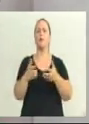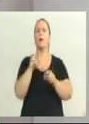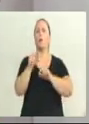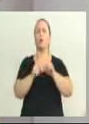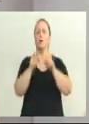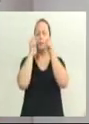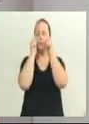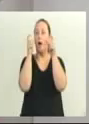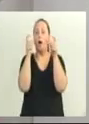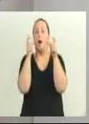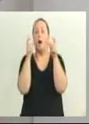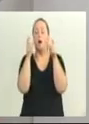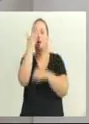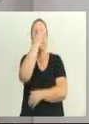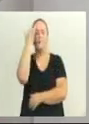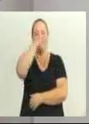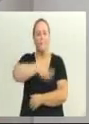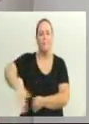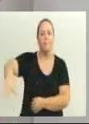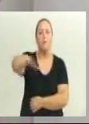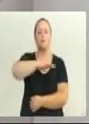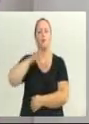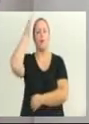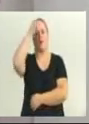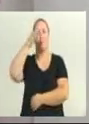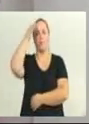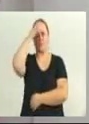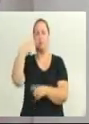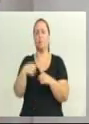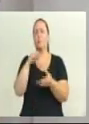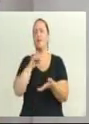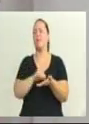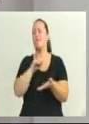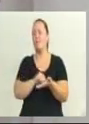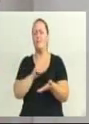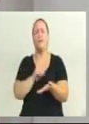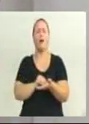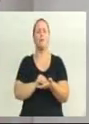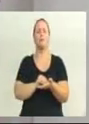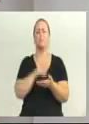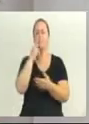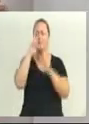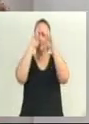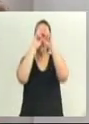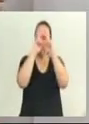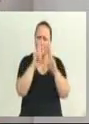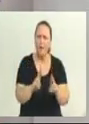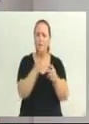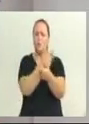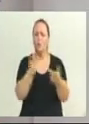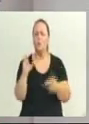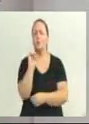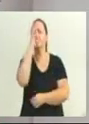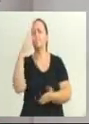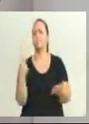a consciência das pessoas em relação à impunidade no trânsito. Esse movimento se espalhou pelo Brasil